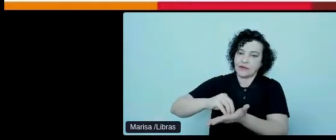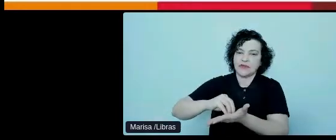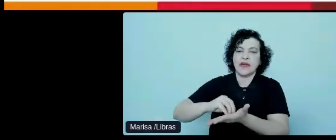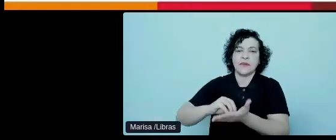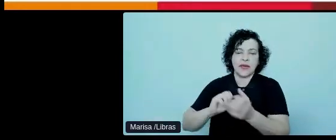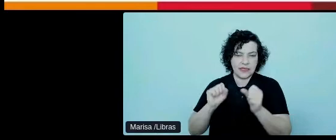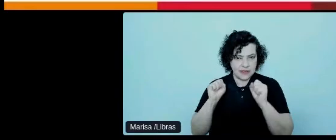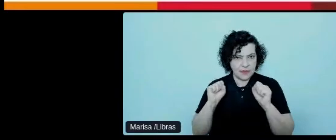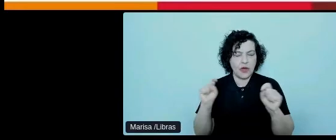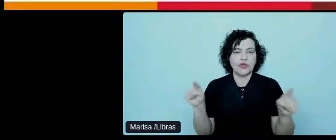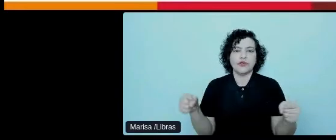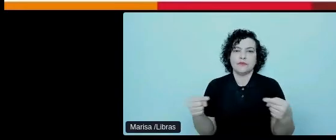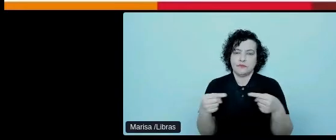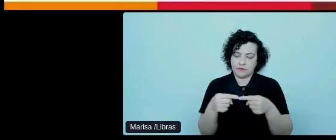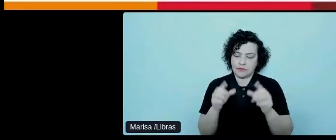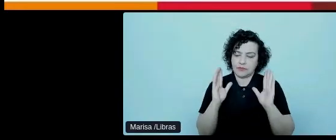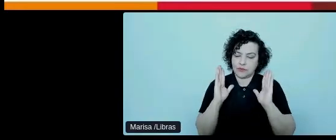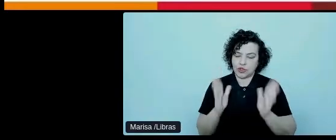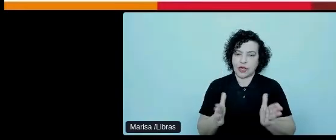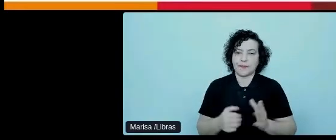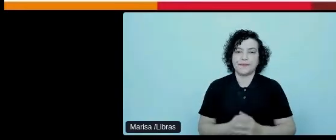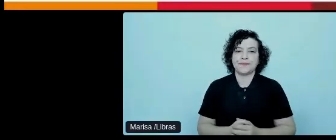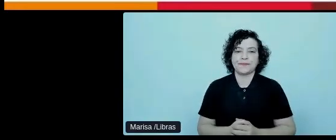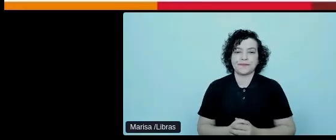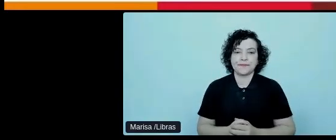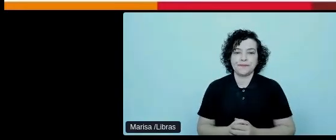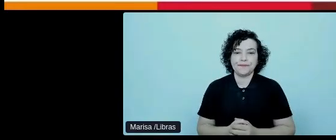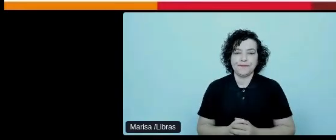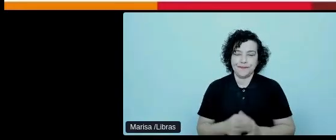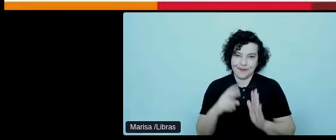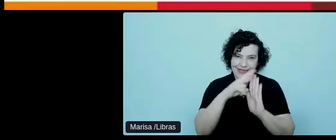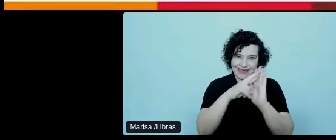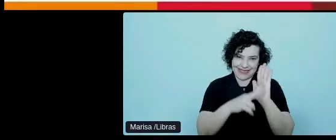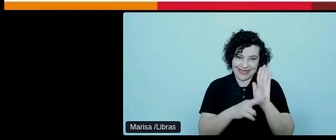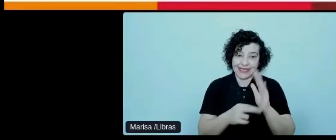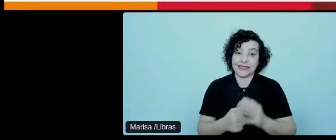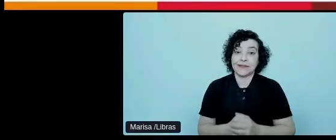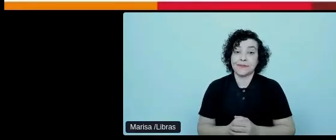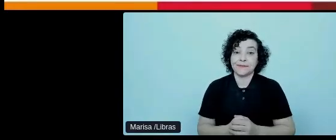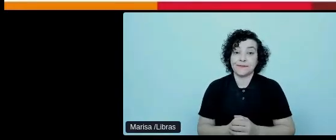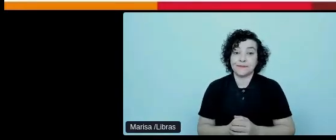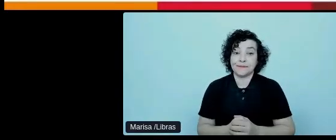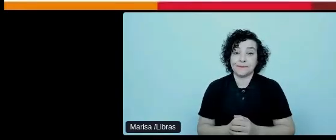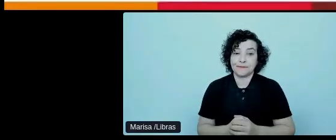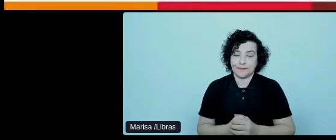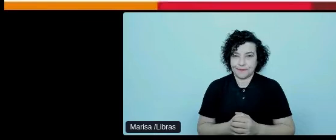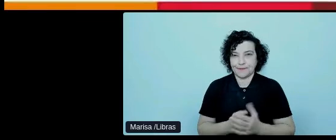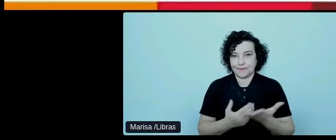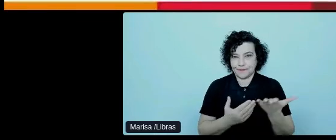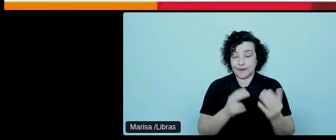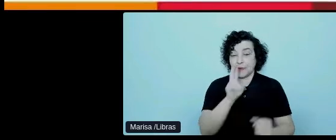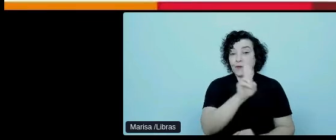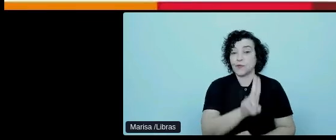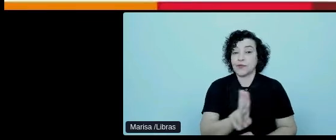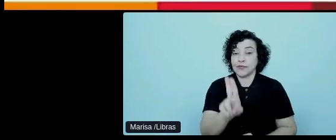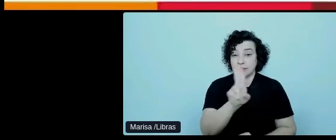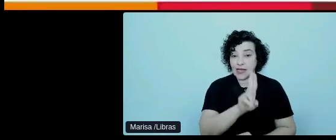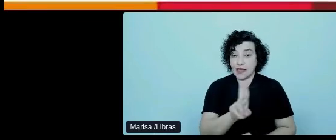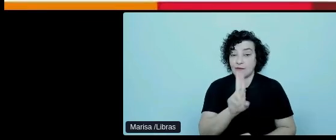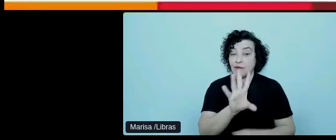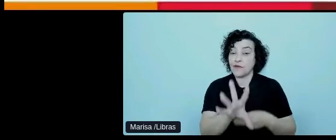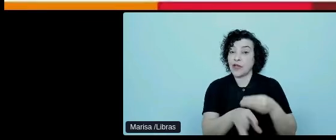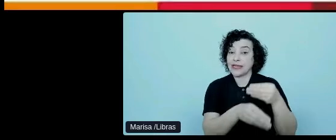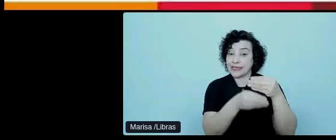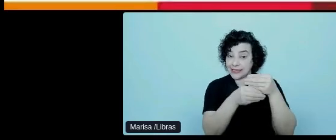pode aplicar esses princípios, esses critérios de sucesso. Então, a gente tem aqui, dentro do operável, foi